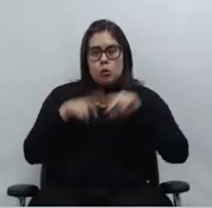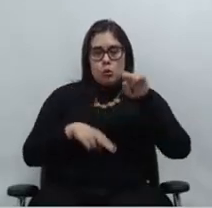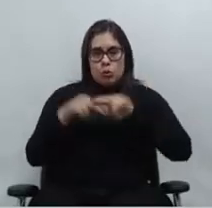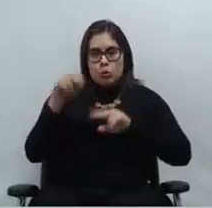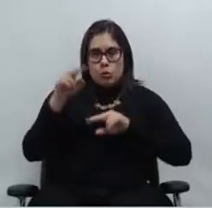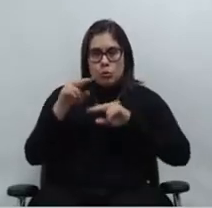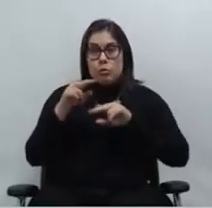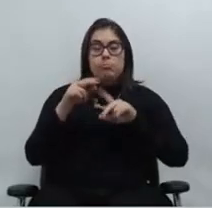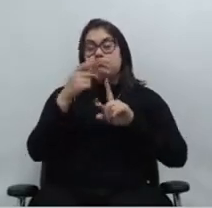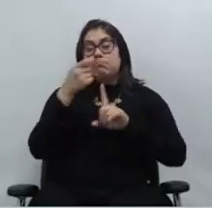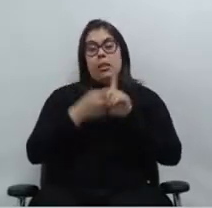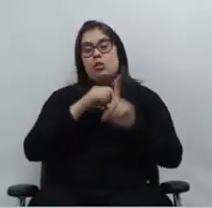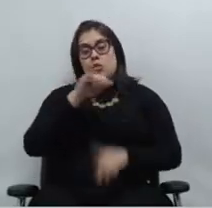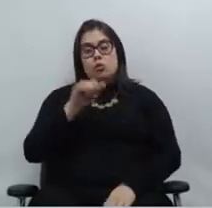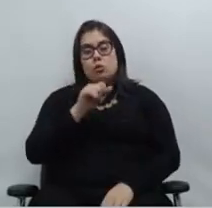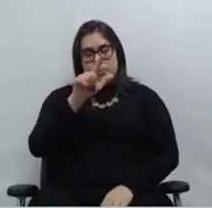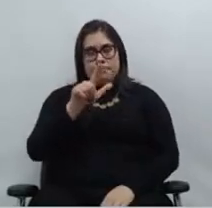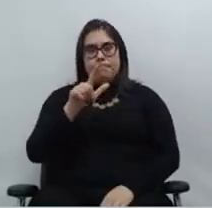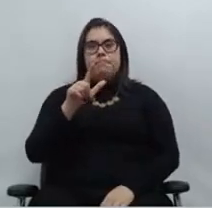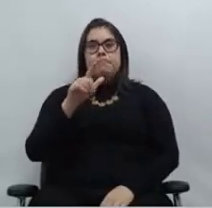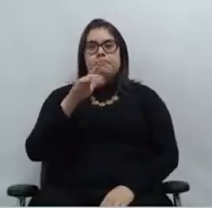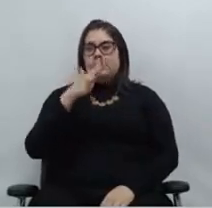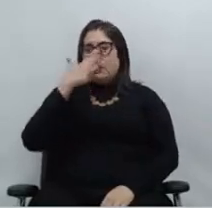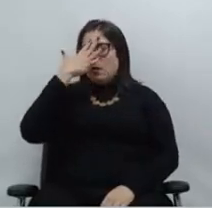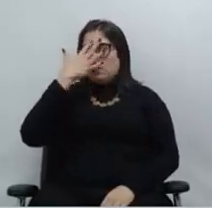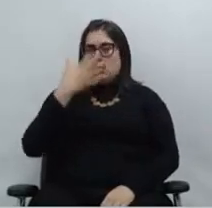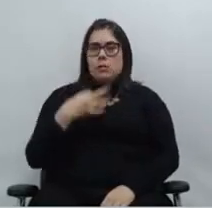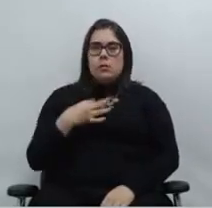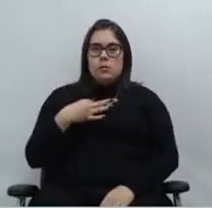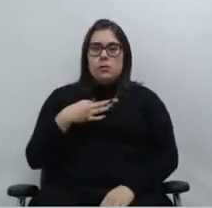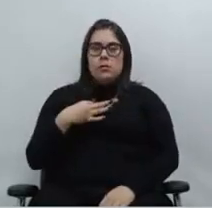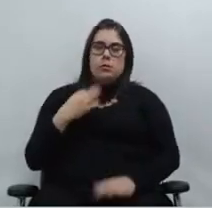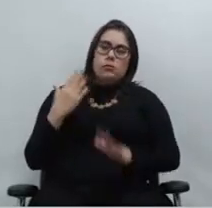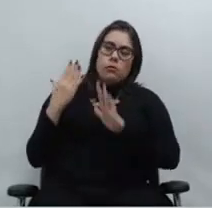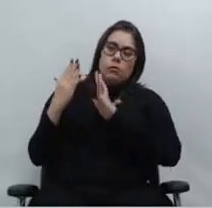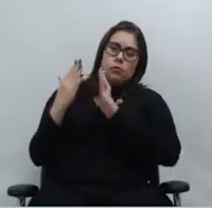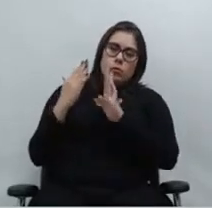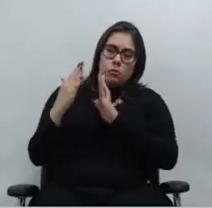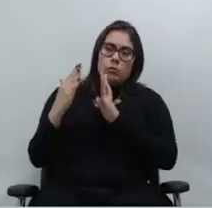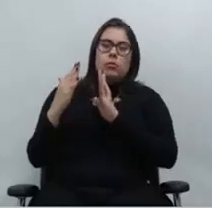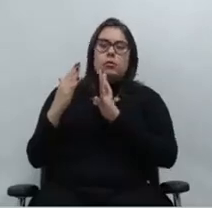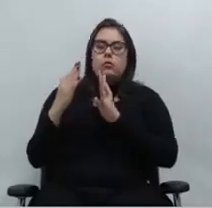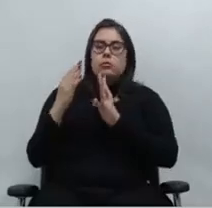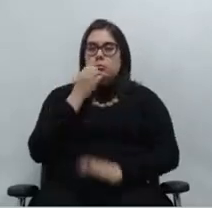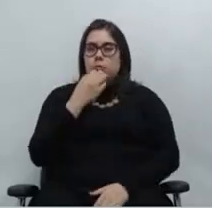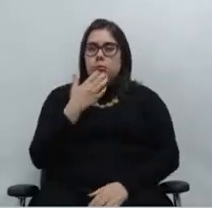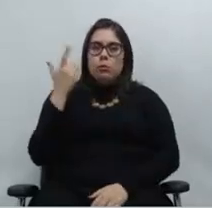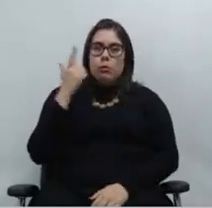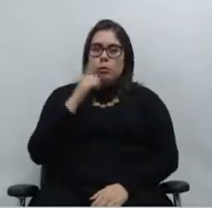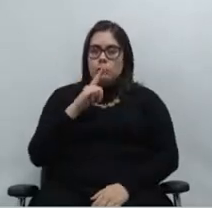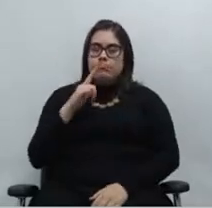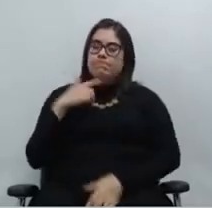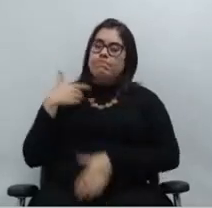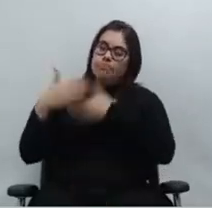gabinete, e tenho certeza que será um biênio bastante profícuo nos trabalhos na Corregedoria